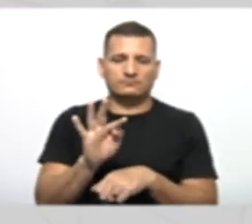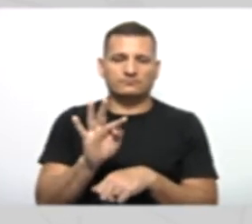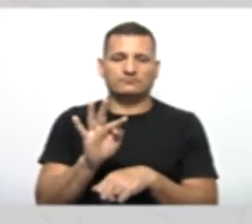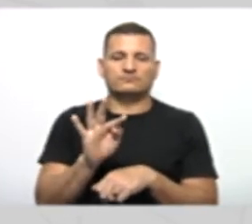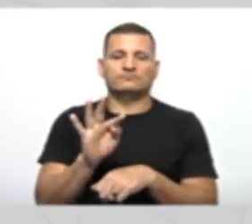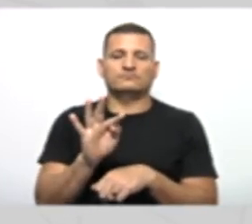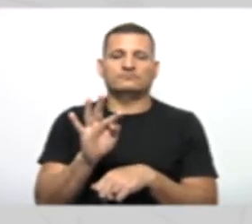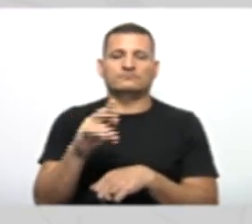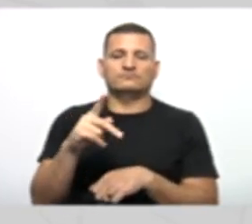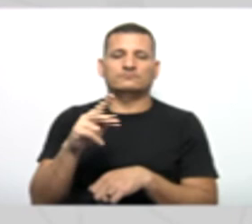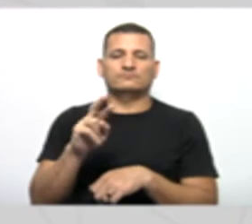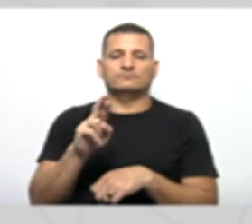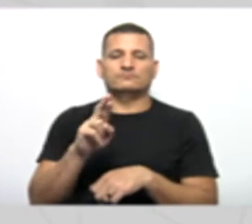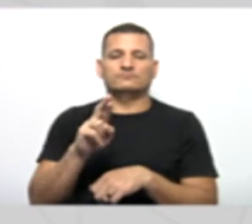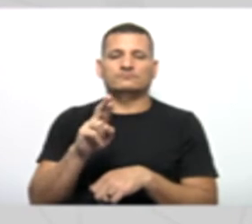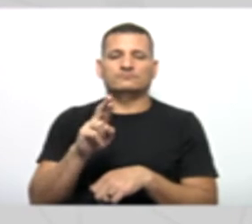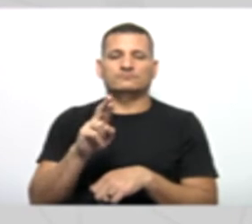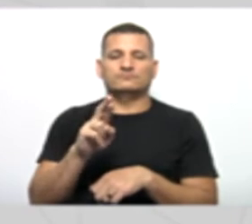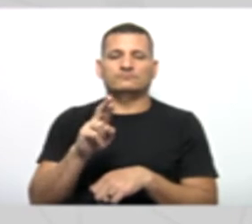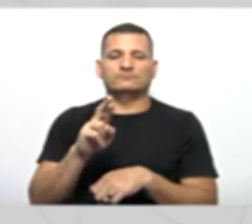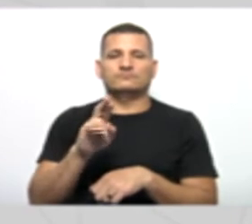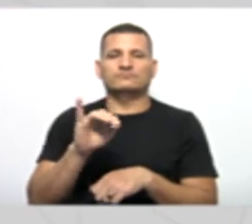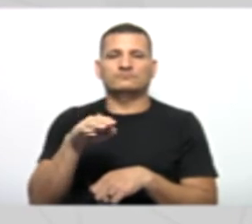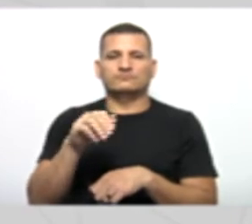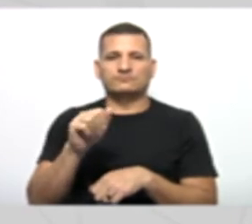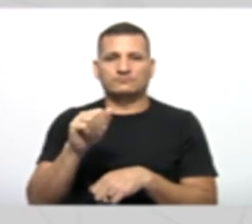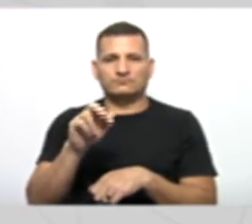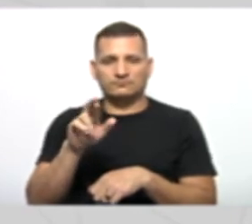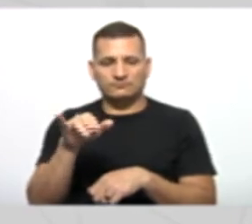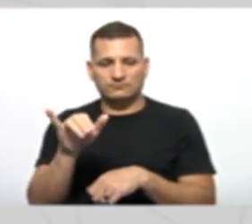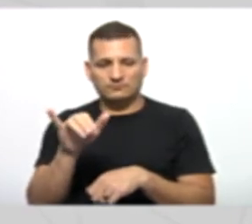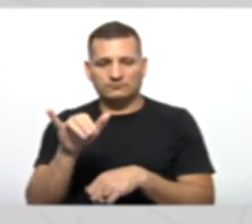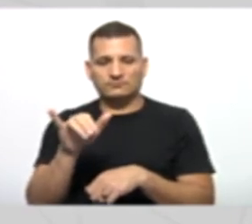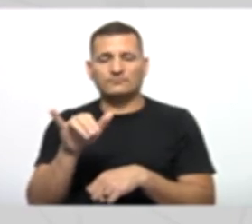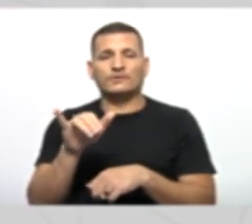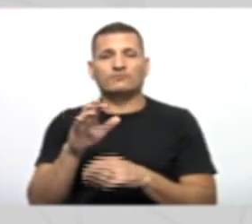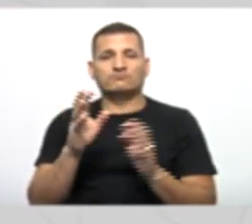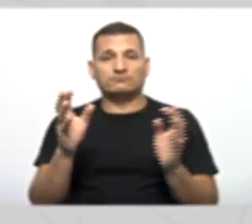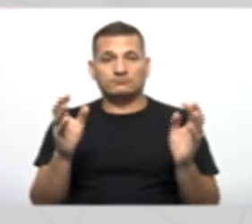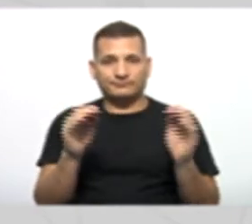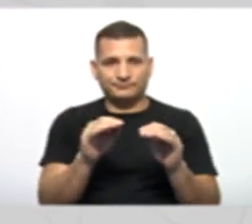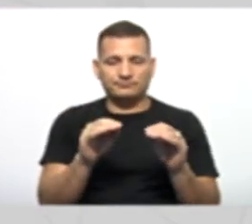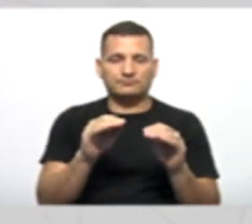primary key, e eu coloquei mais um detalhe aqui, que é o auto-increment.